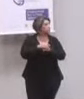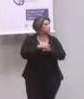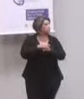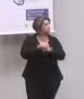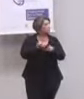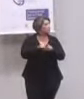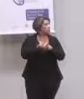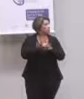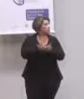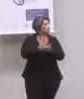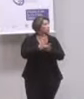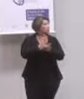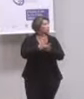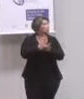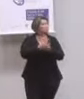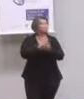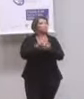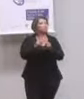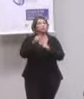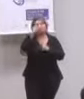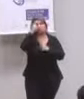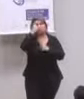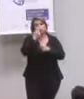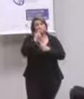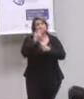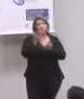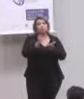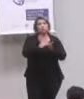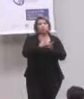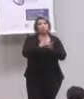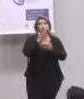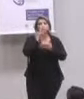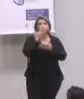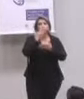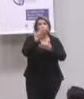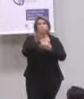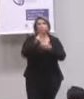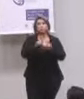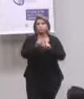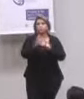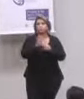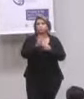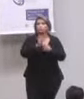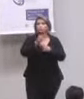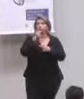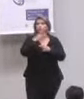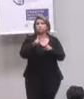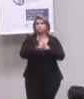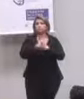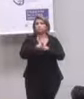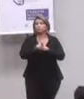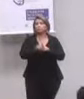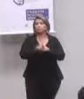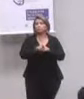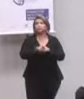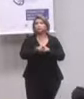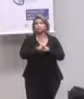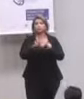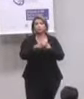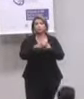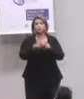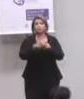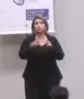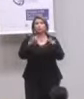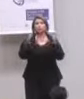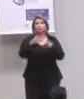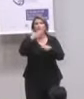em fases perfil clínico em alguns tipos de pacientes, mas mostrando benefícios. De todas as formas, mostrando um aumento,